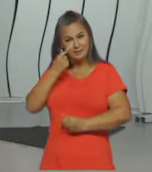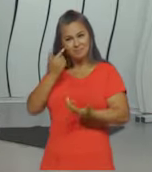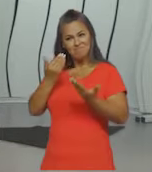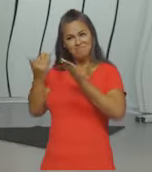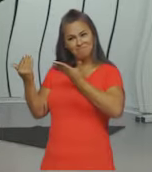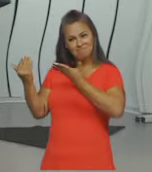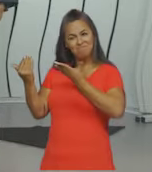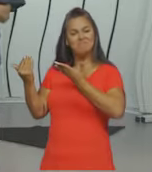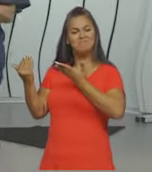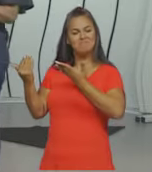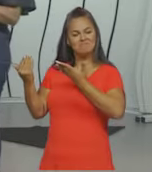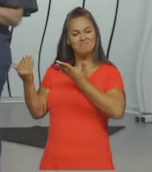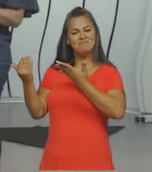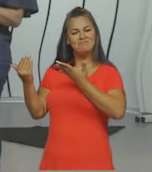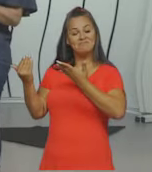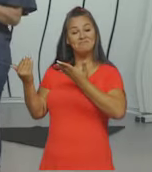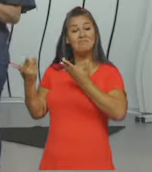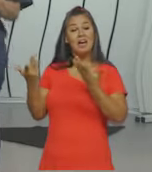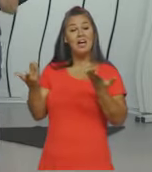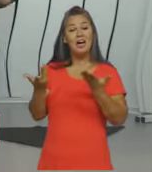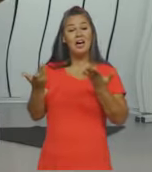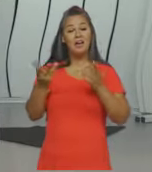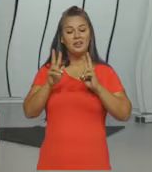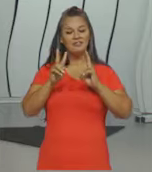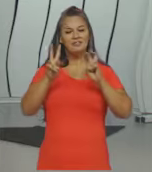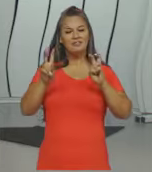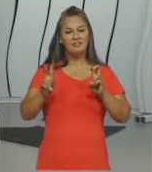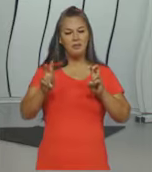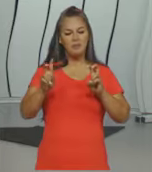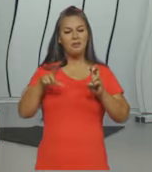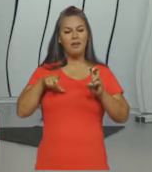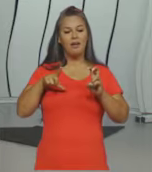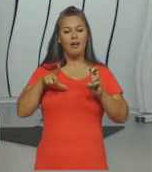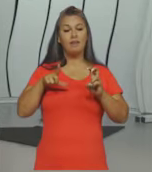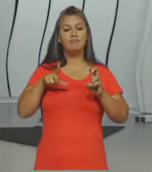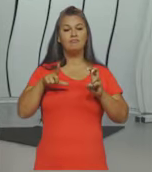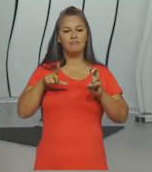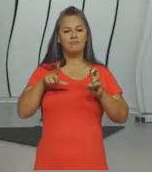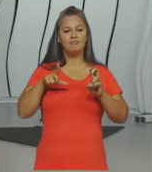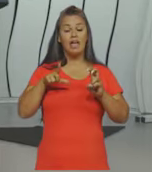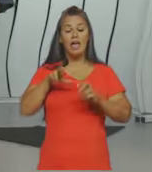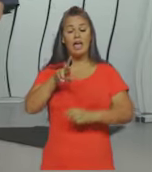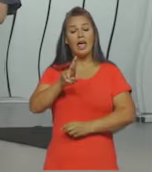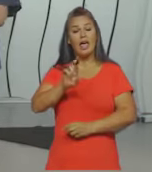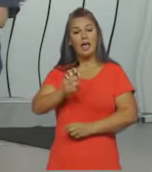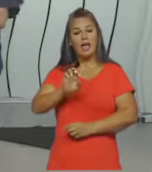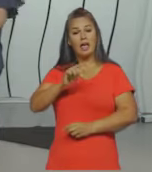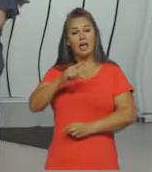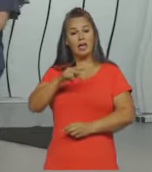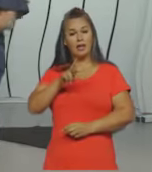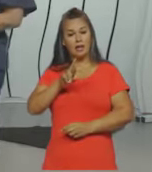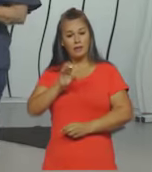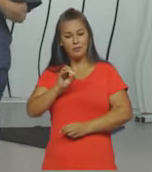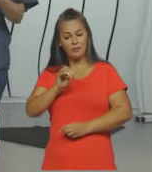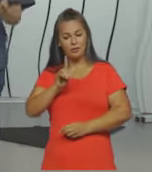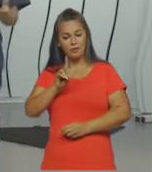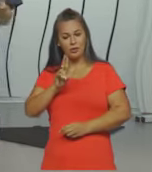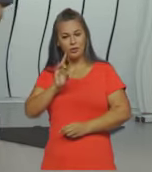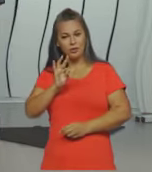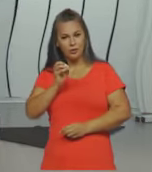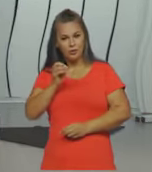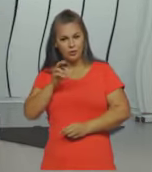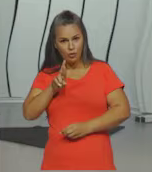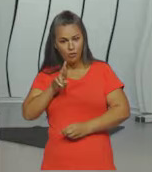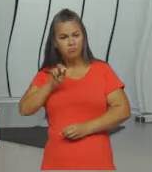de Marizinha, tá? A aula hoje é sobre sistema reprodutor, né? Vocês estão aí no 5º